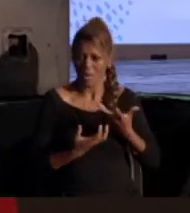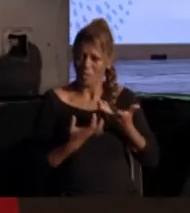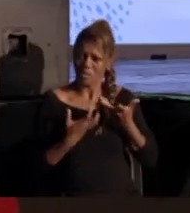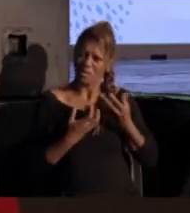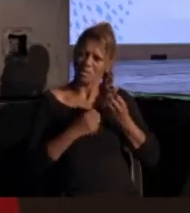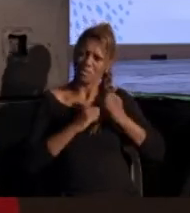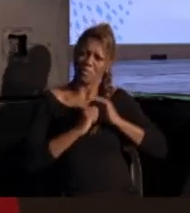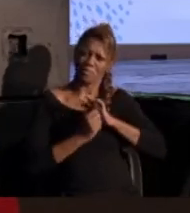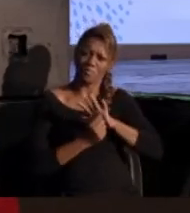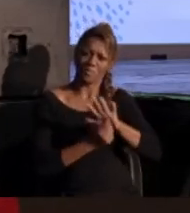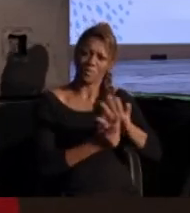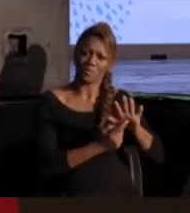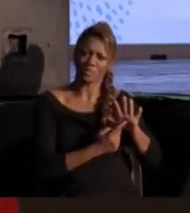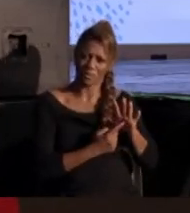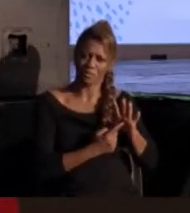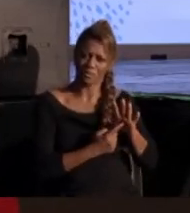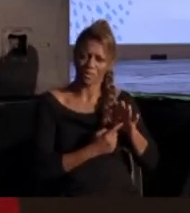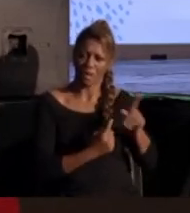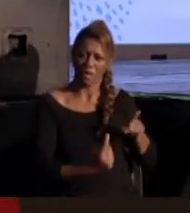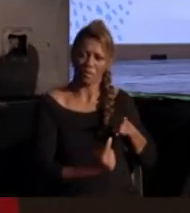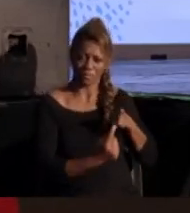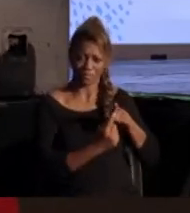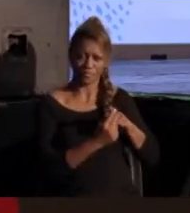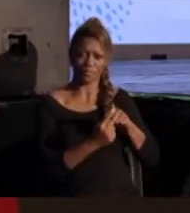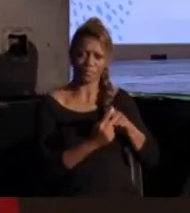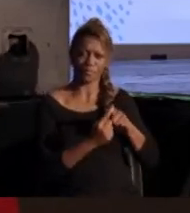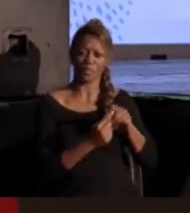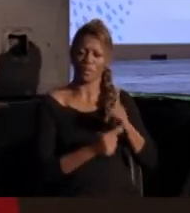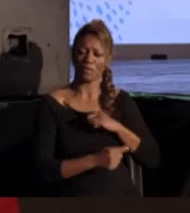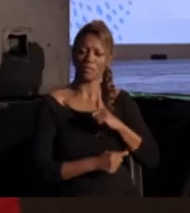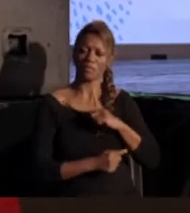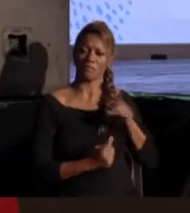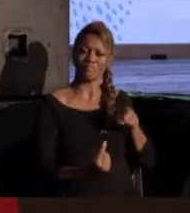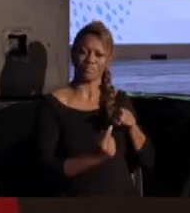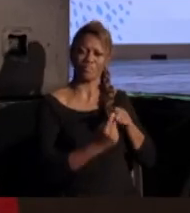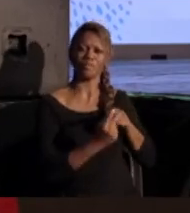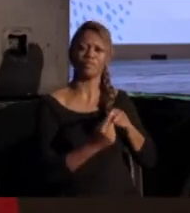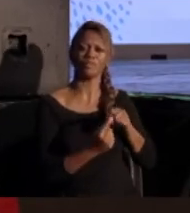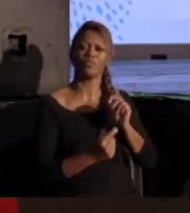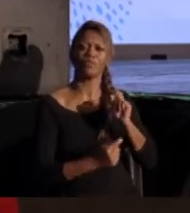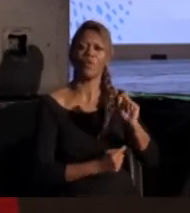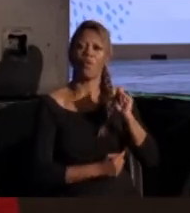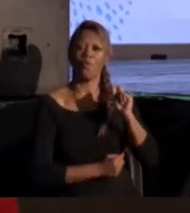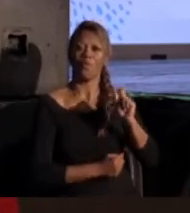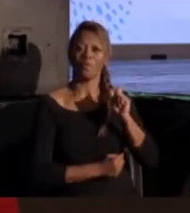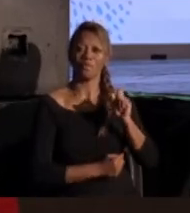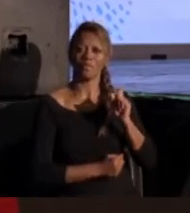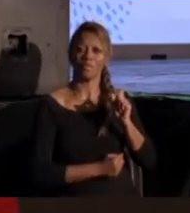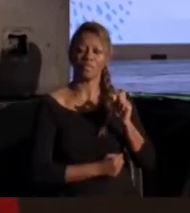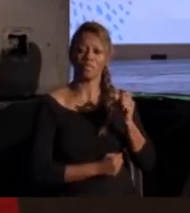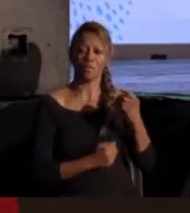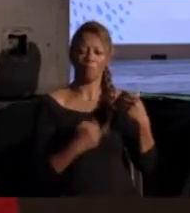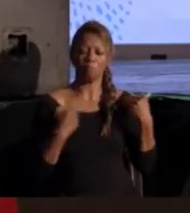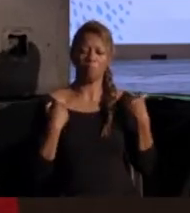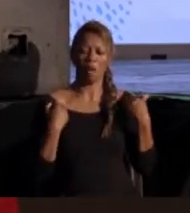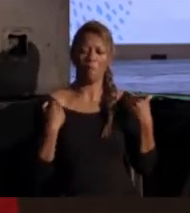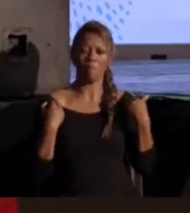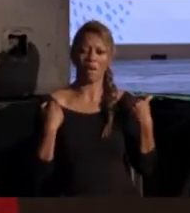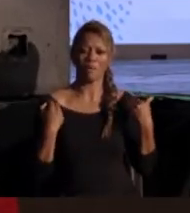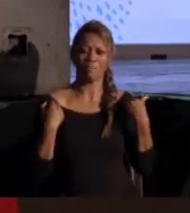justamente um tensionamento. Tem um tensionamento, vamos supor, uma pessoa está tensa nos ombros, né, está tensa no